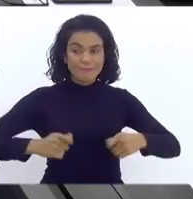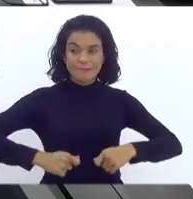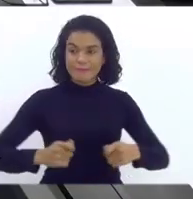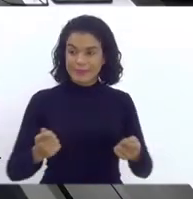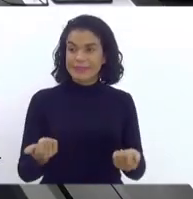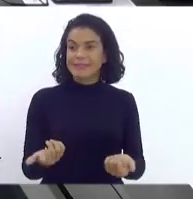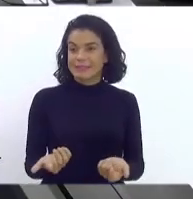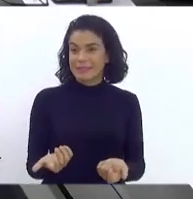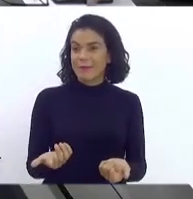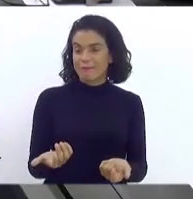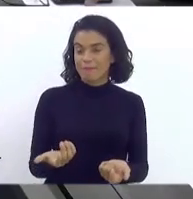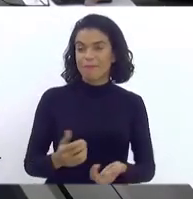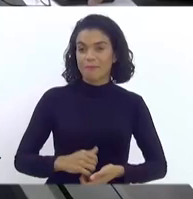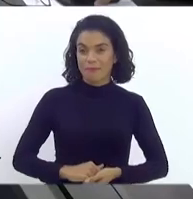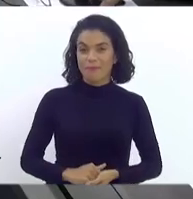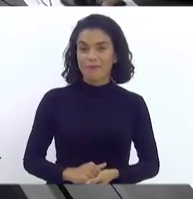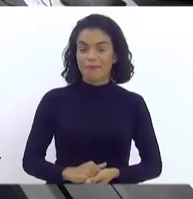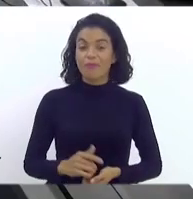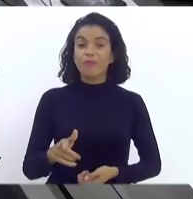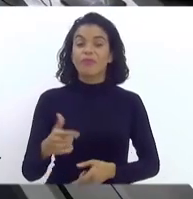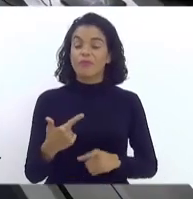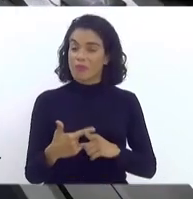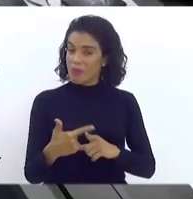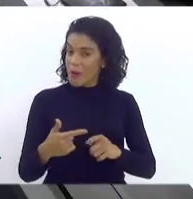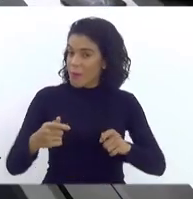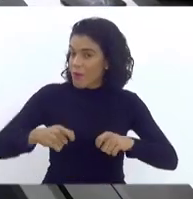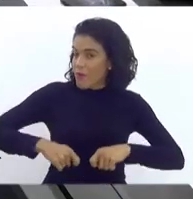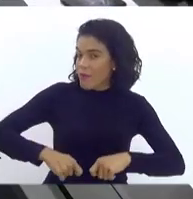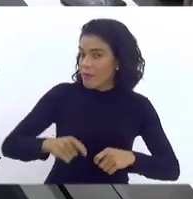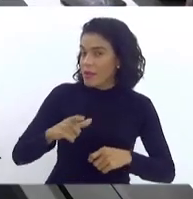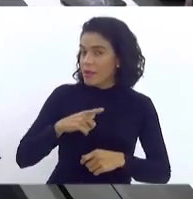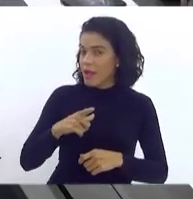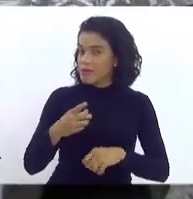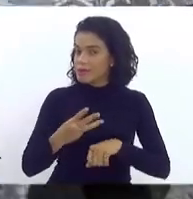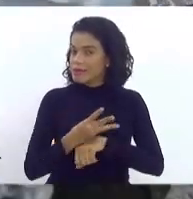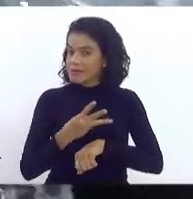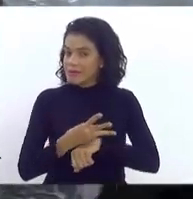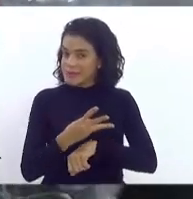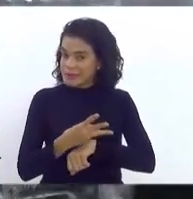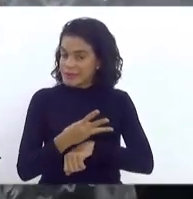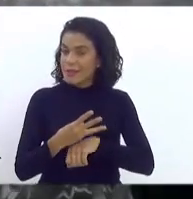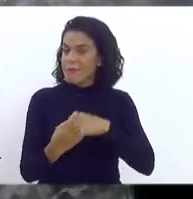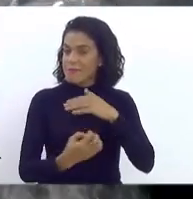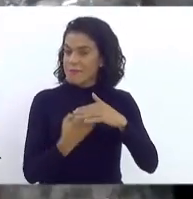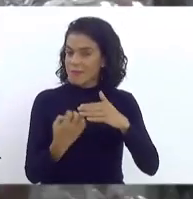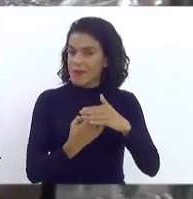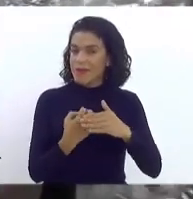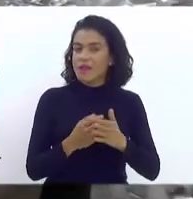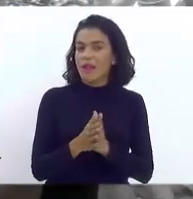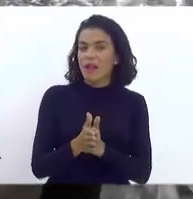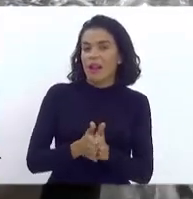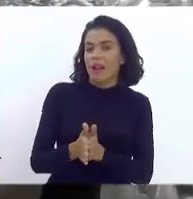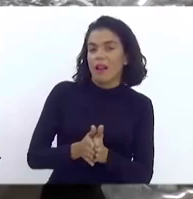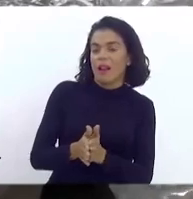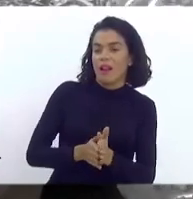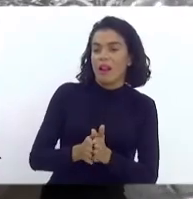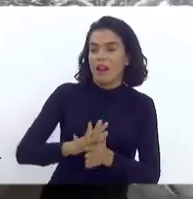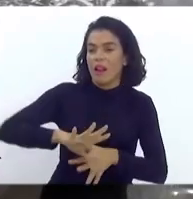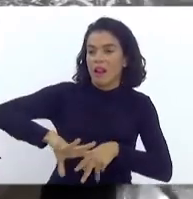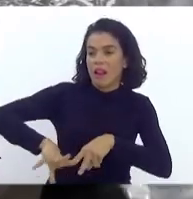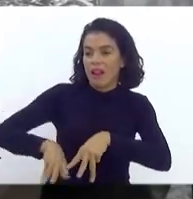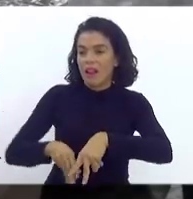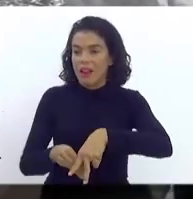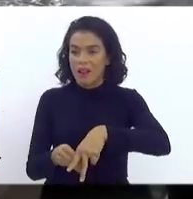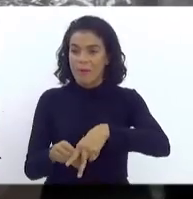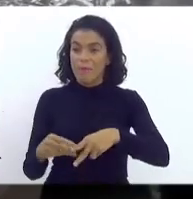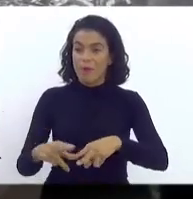de fazer. Até acho que muito provavelmente são esses terceirizados que se fazem valer justamente da